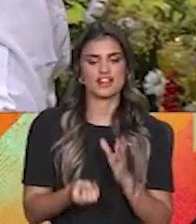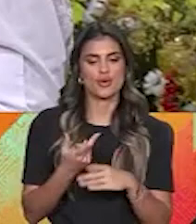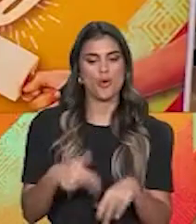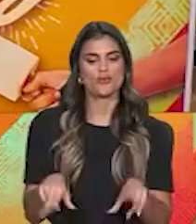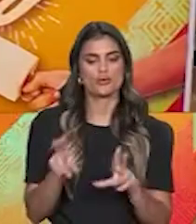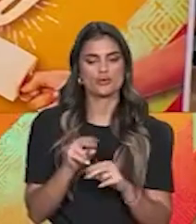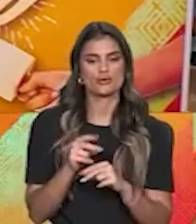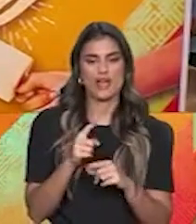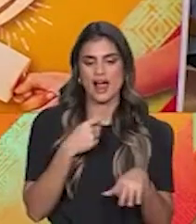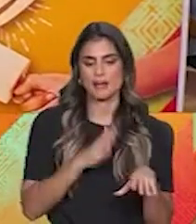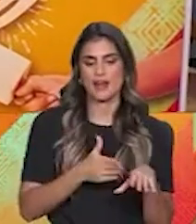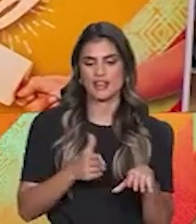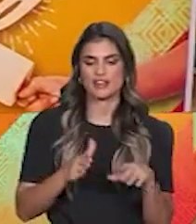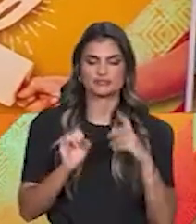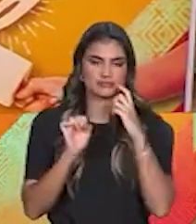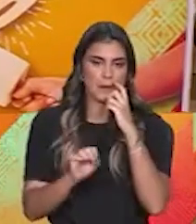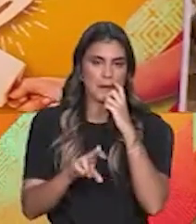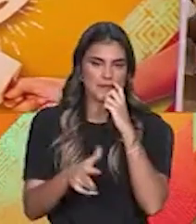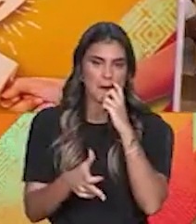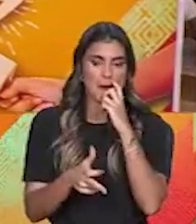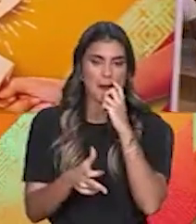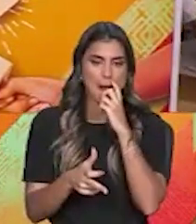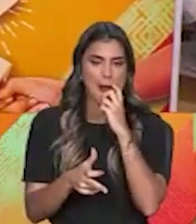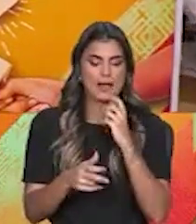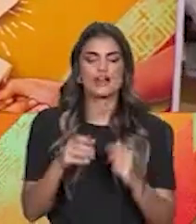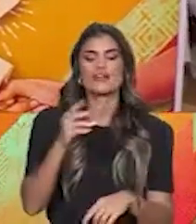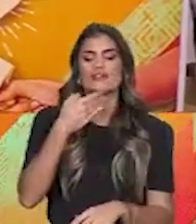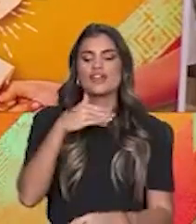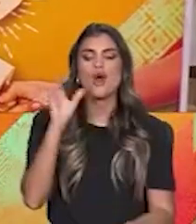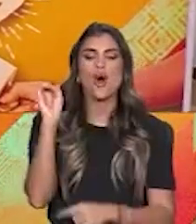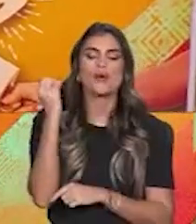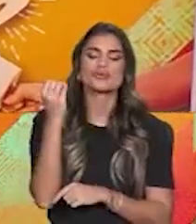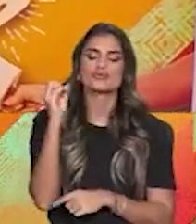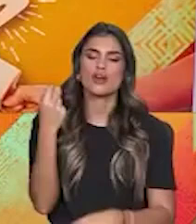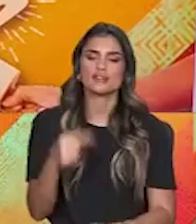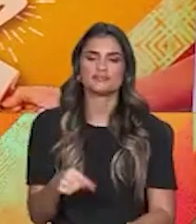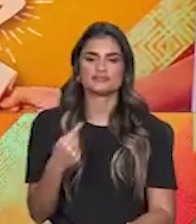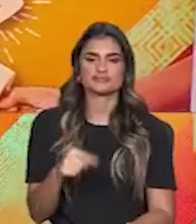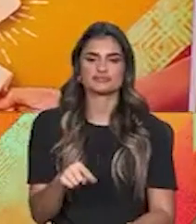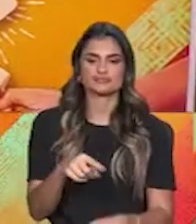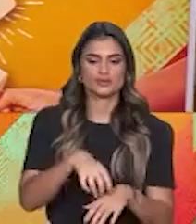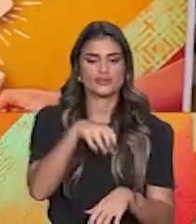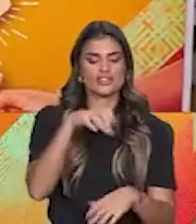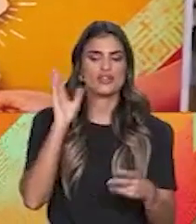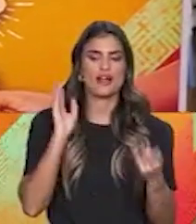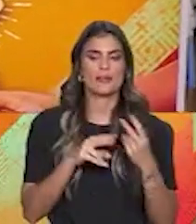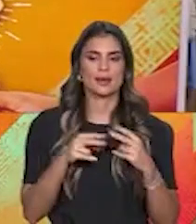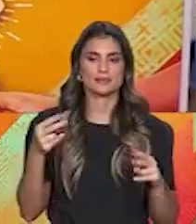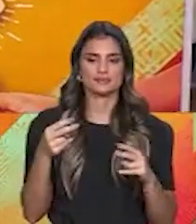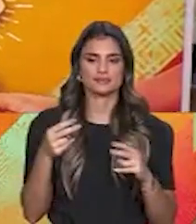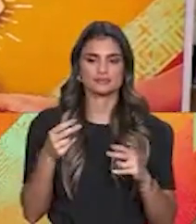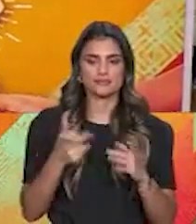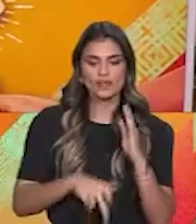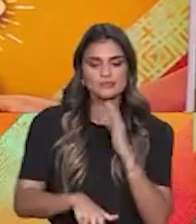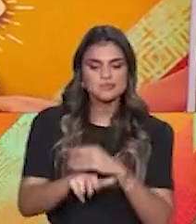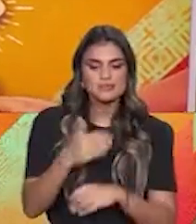a rabanada típica, pronto. Muito bem. Muito bem. A Vila de Óbidos tem o edifício da Câmara mesmo dentro da vila? Dentro